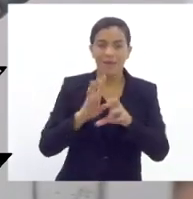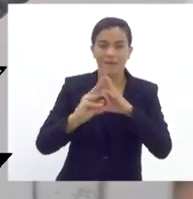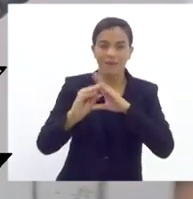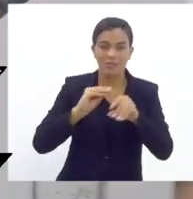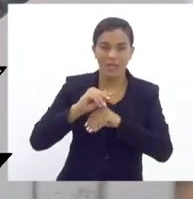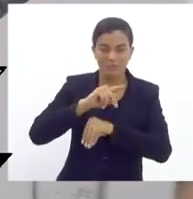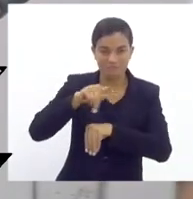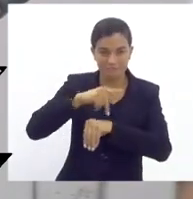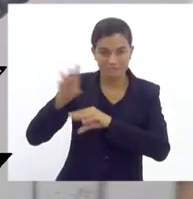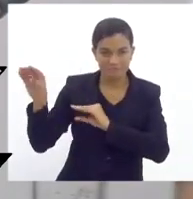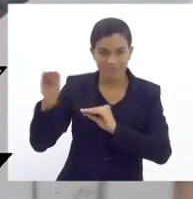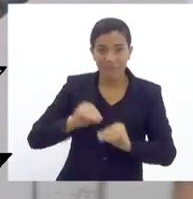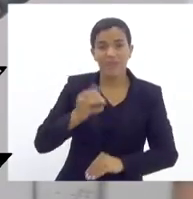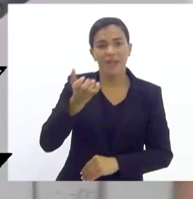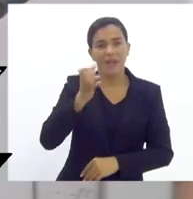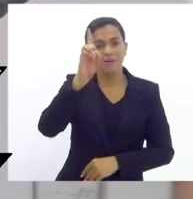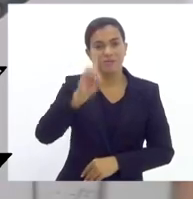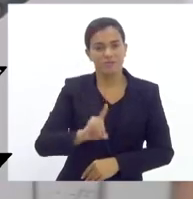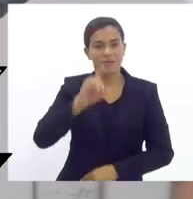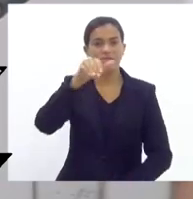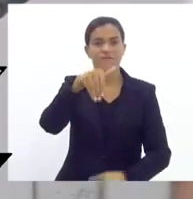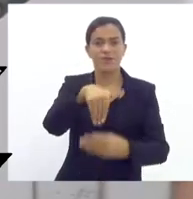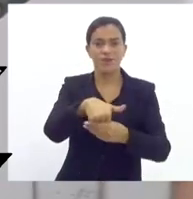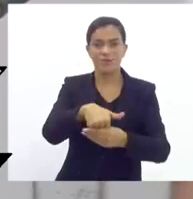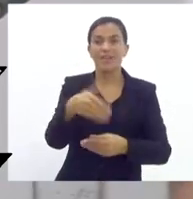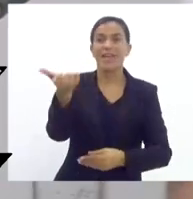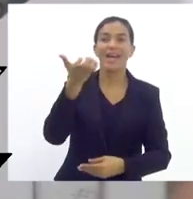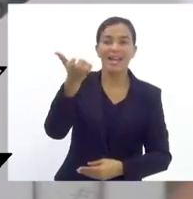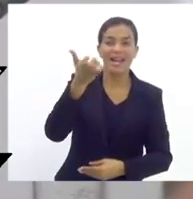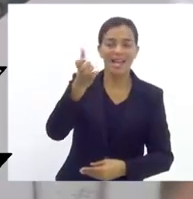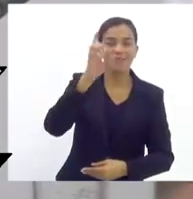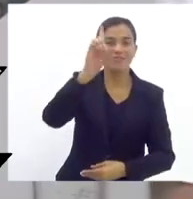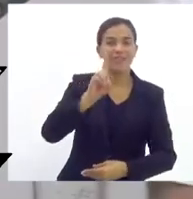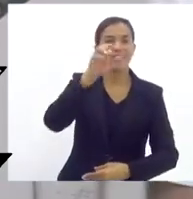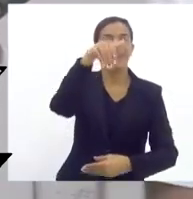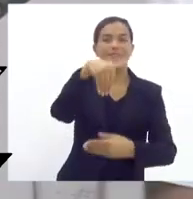queremos direitos a vota queremos